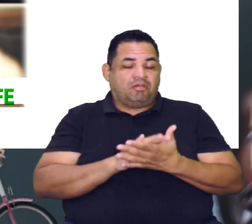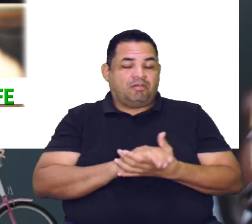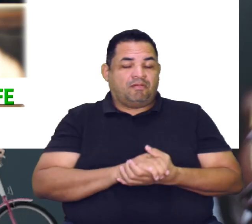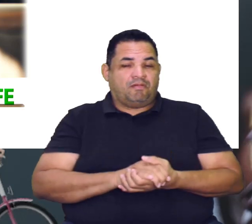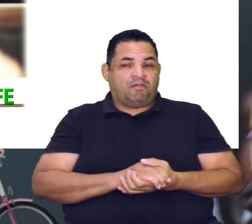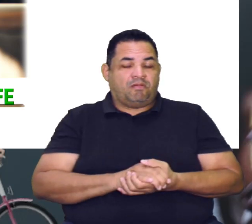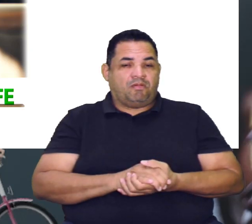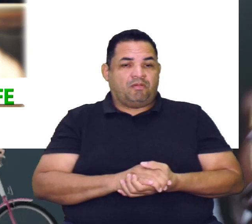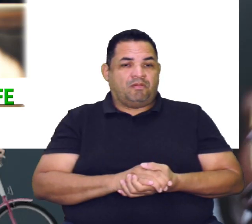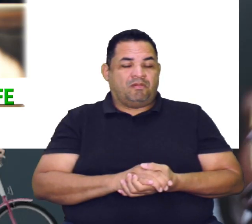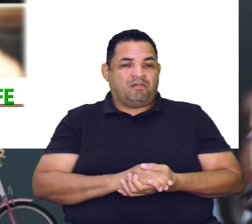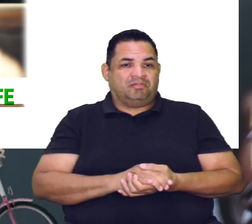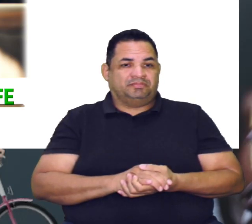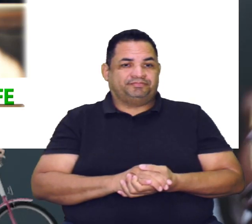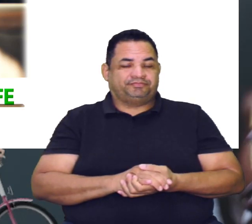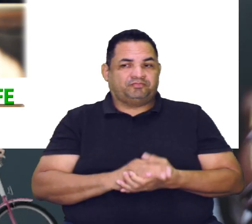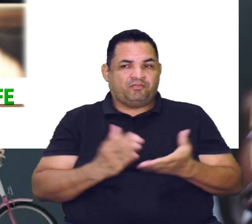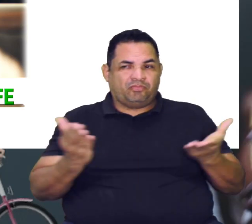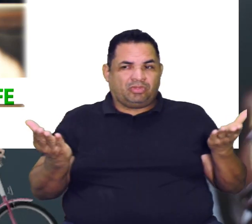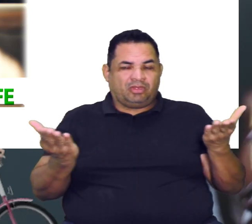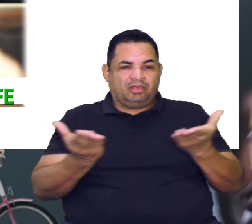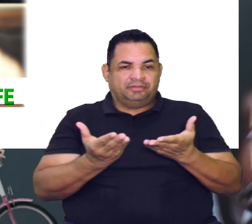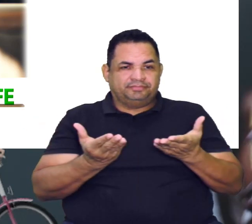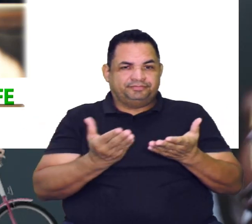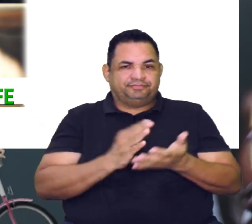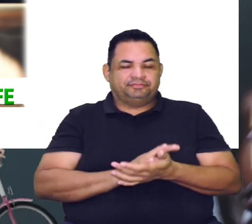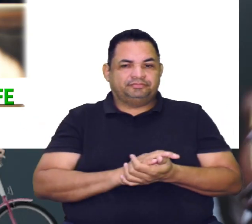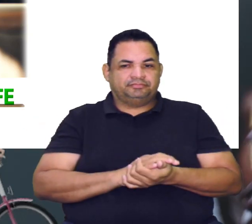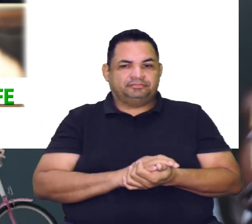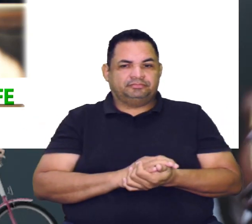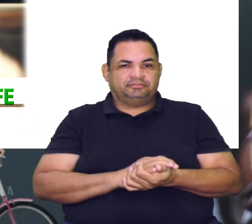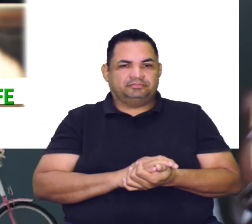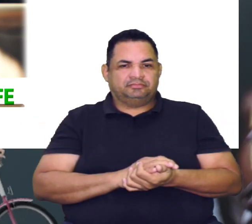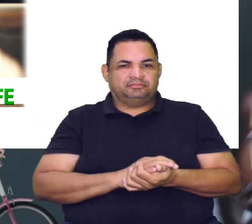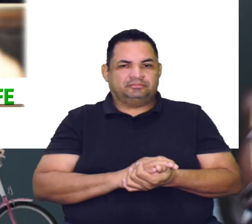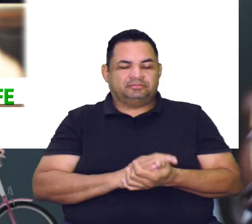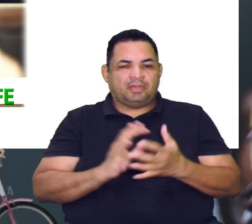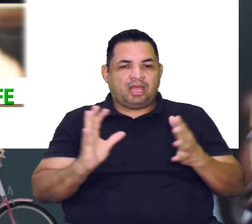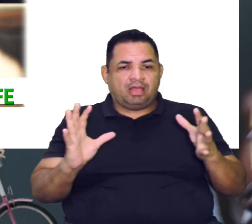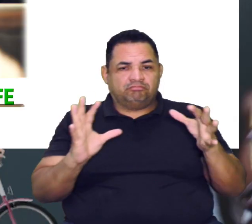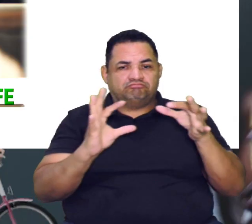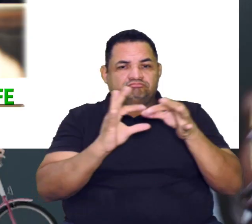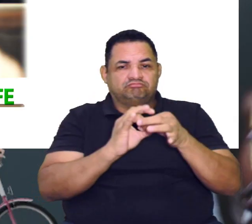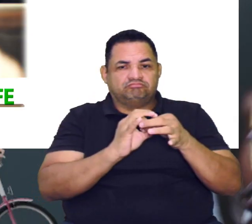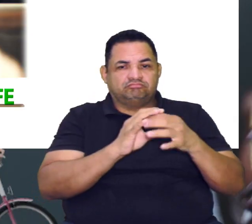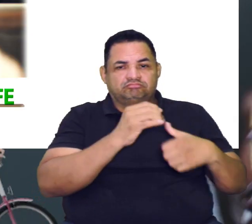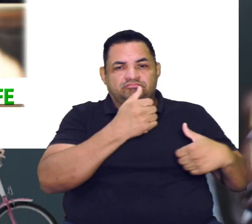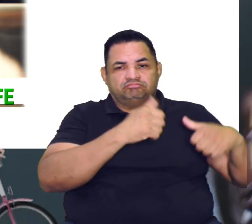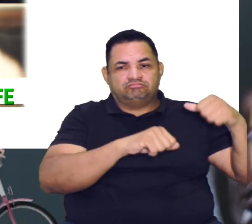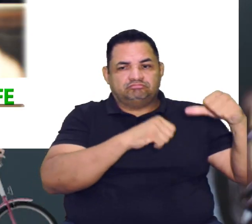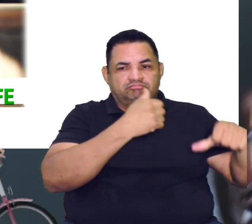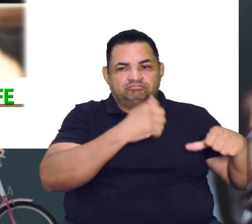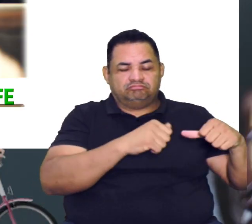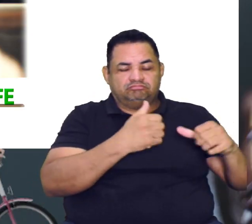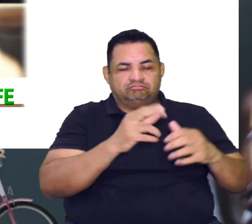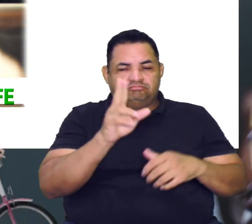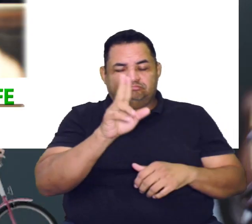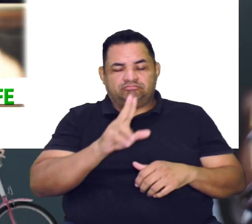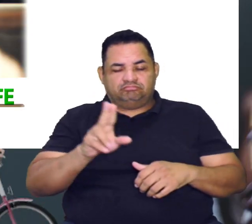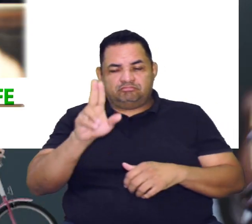já existentes. Agora a gente fala aí um pouco mais a respeito dessa conexão entre qualidade de